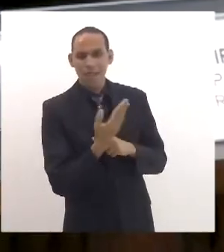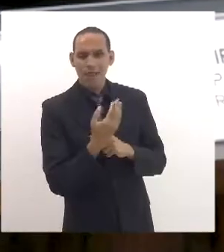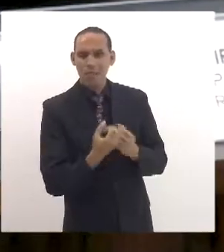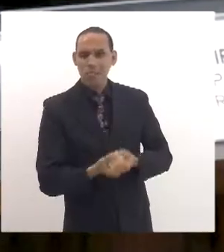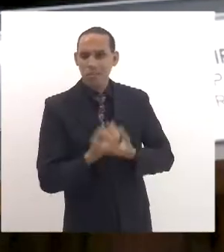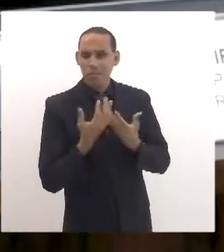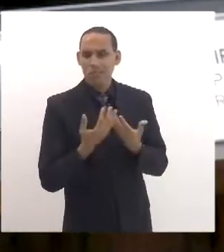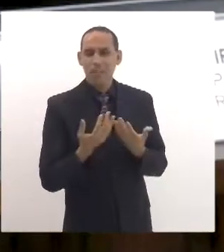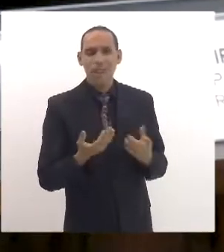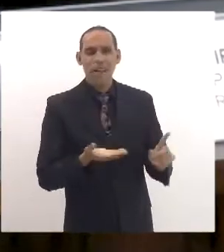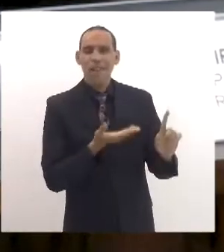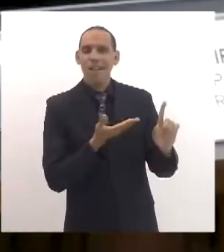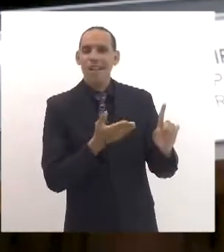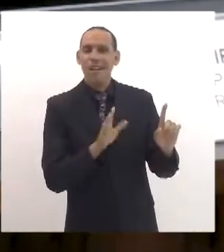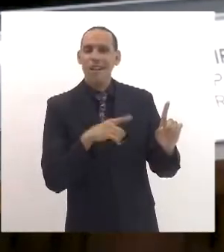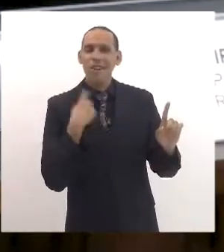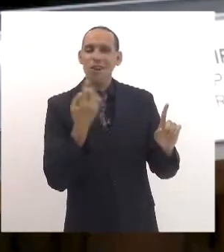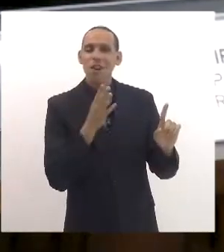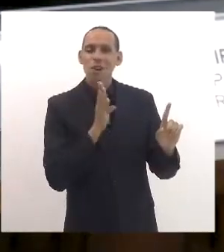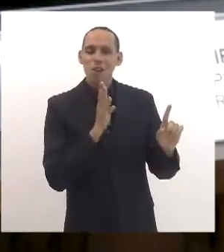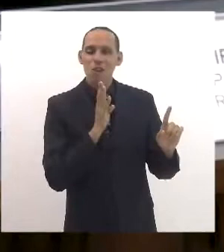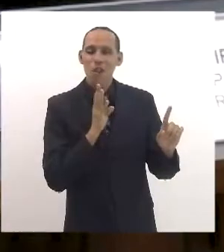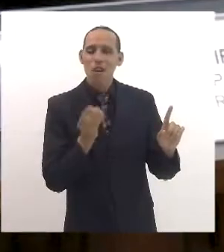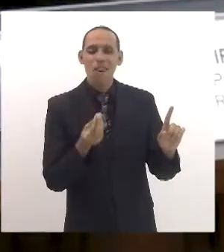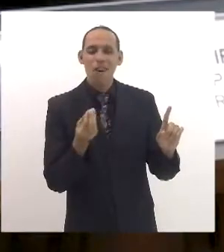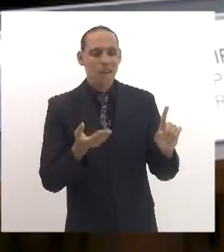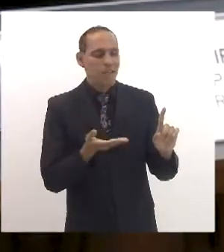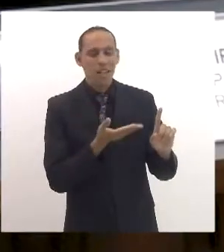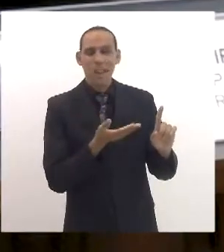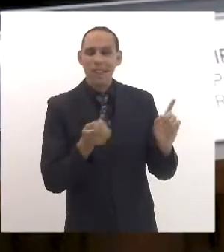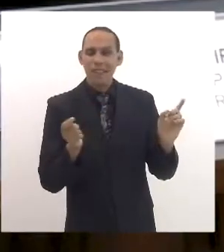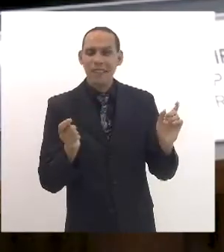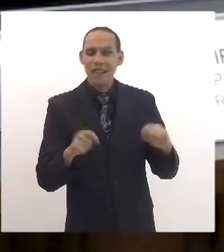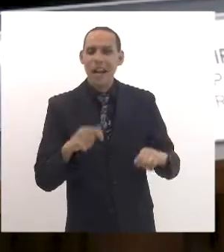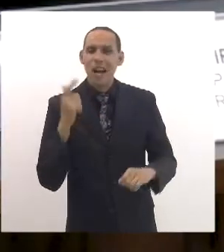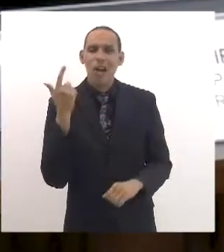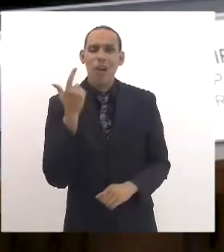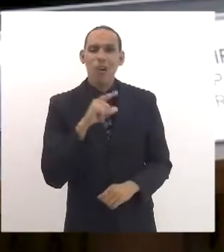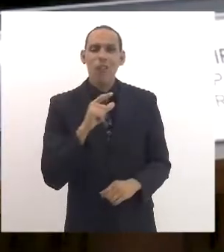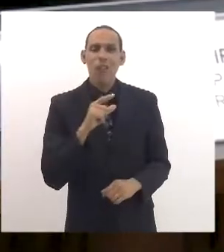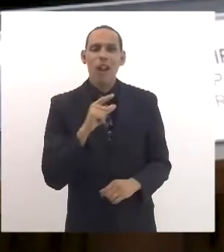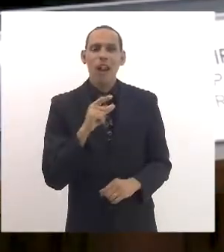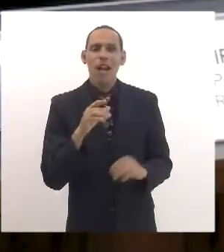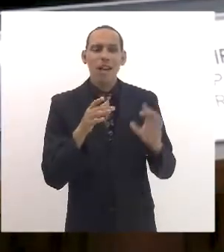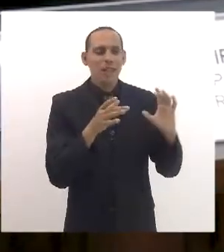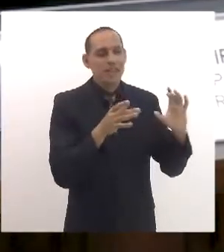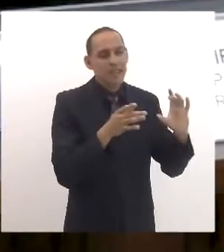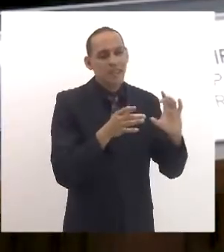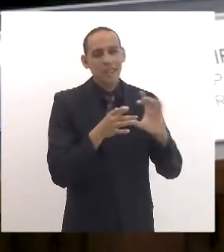Acho que o Manuel é conhecido por todos por sua capacidade de estabelecer pontes,